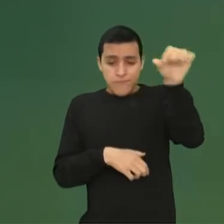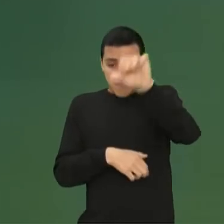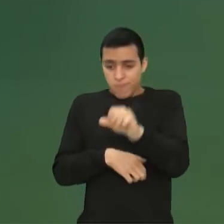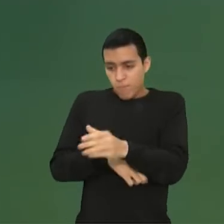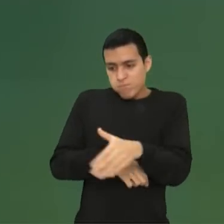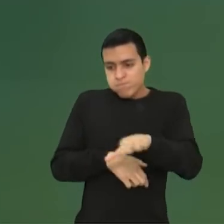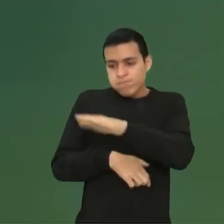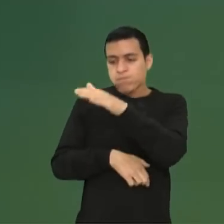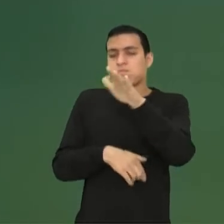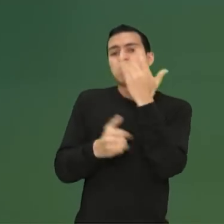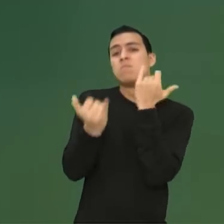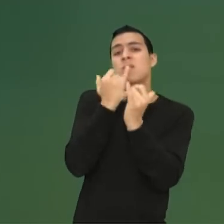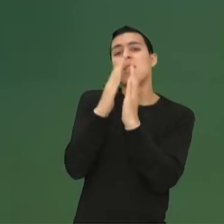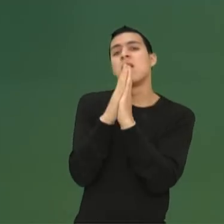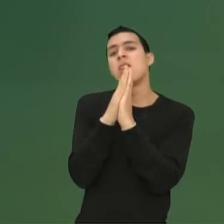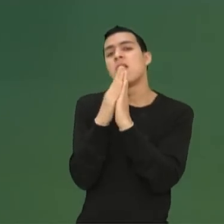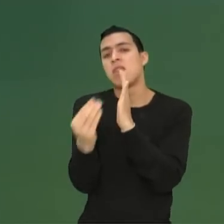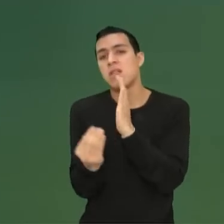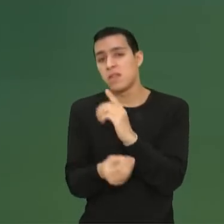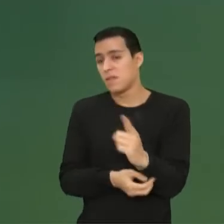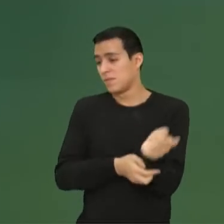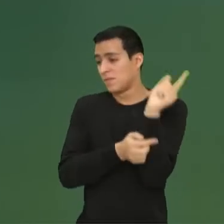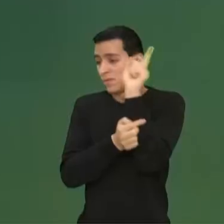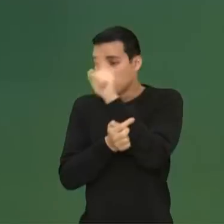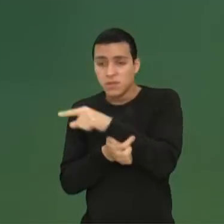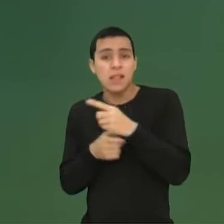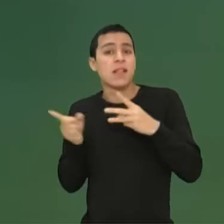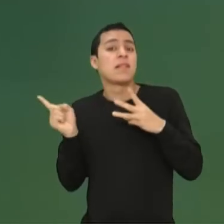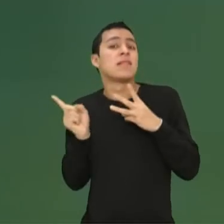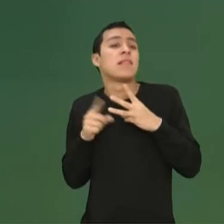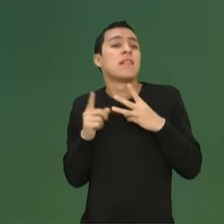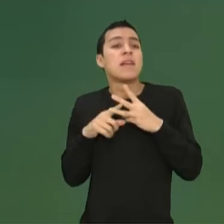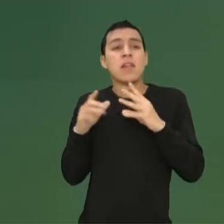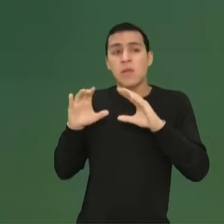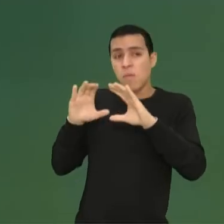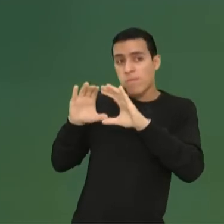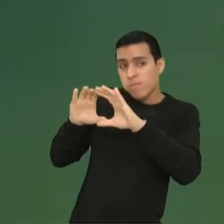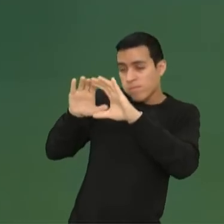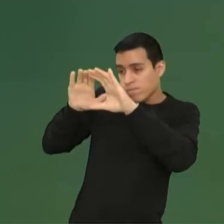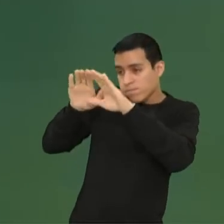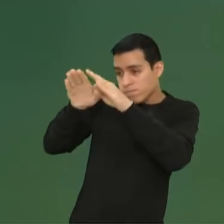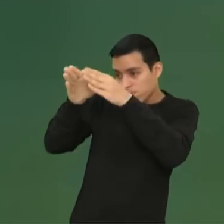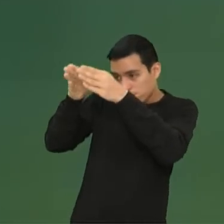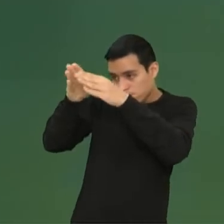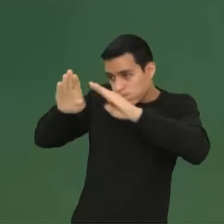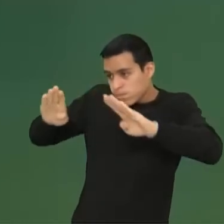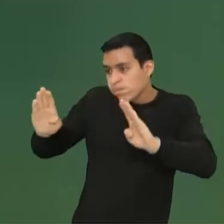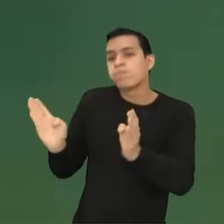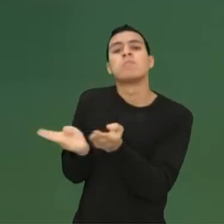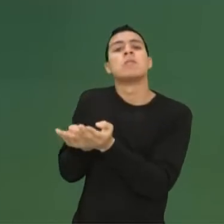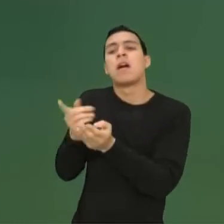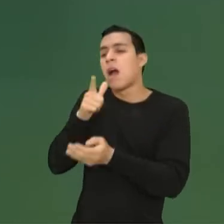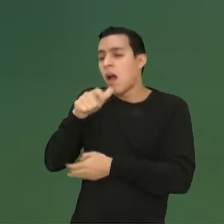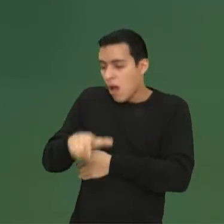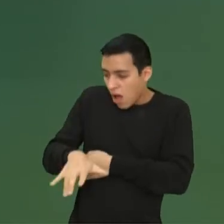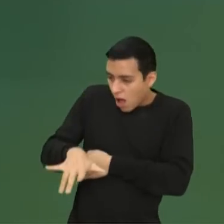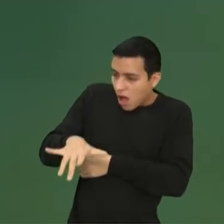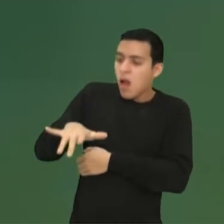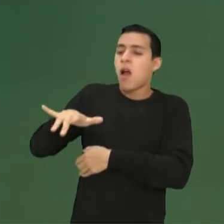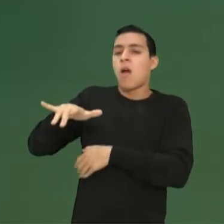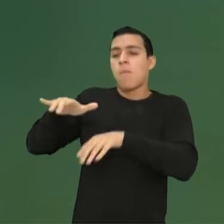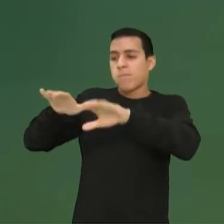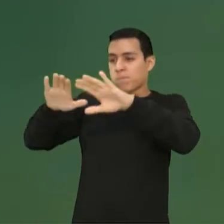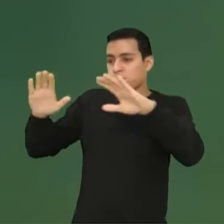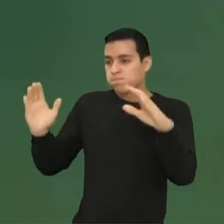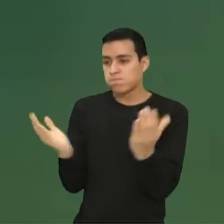formato desta garrafa. Olha a terceira garrafa, ela é mais arredondada embaixo. O líquido ficou com este formato. Então